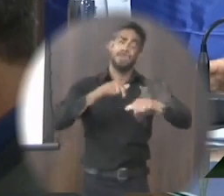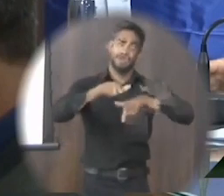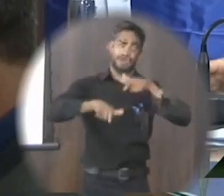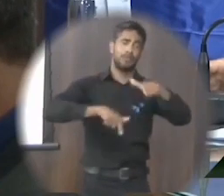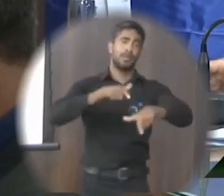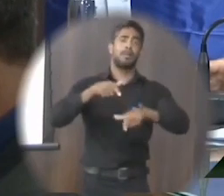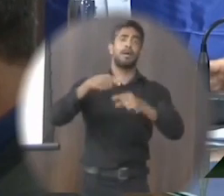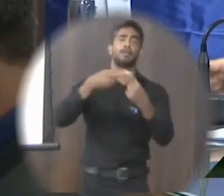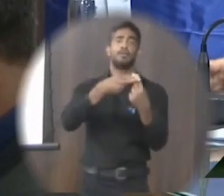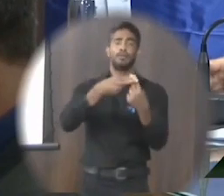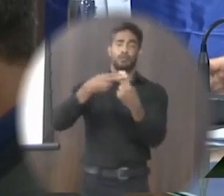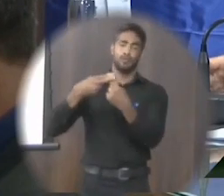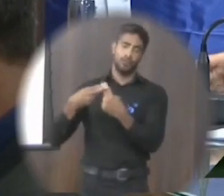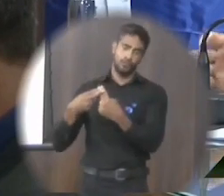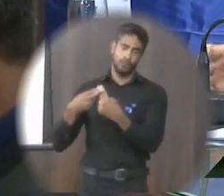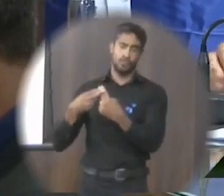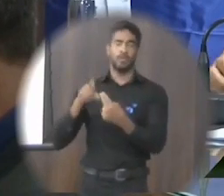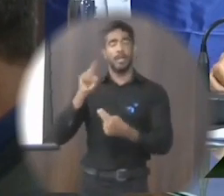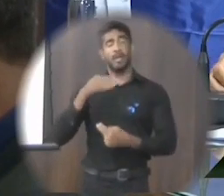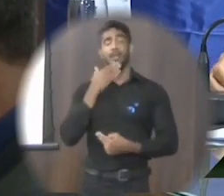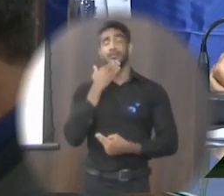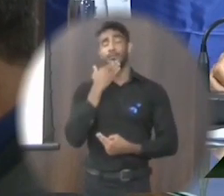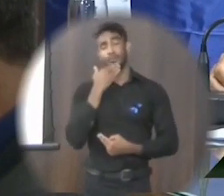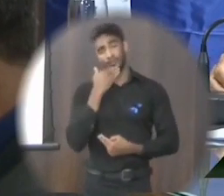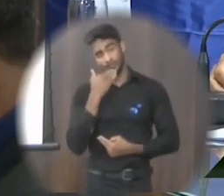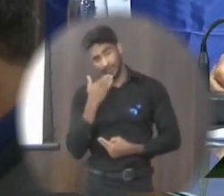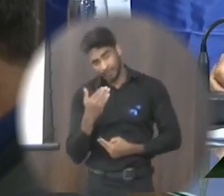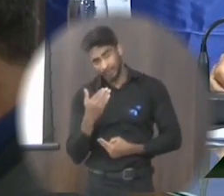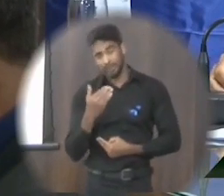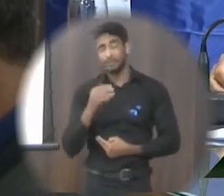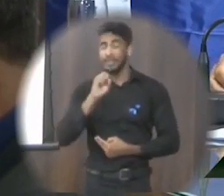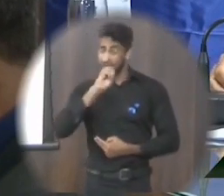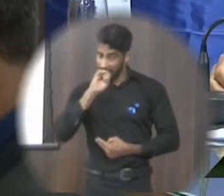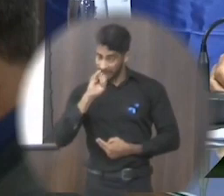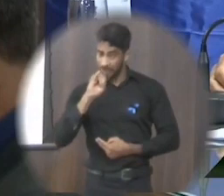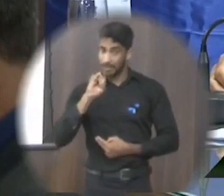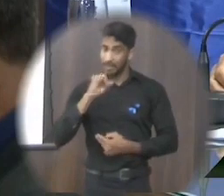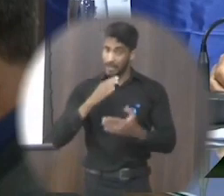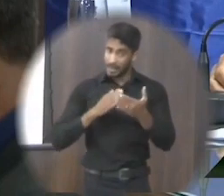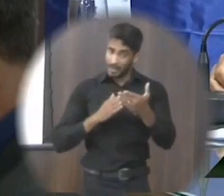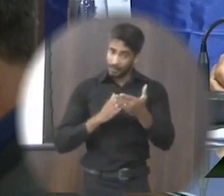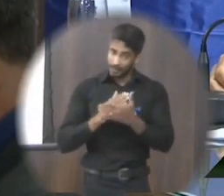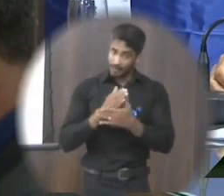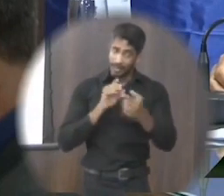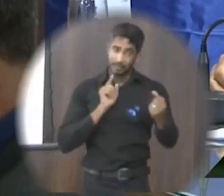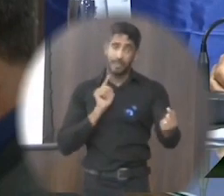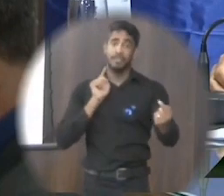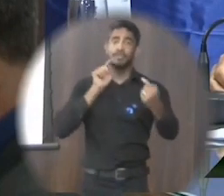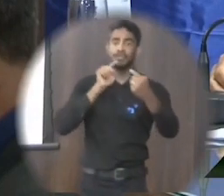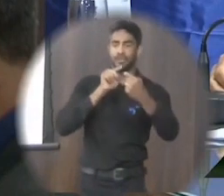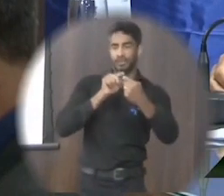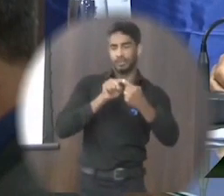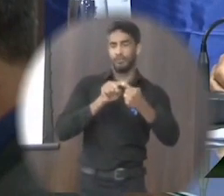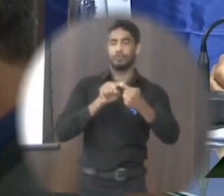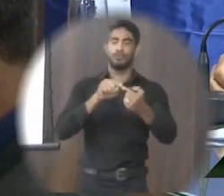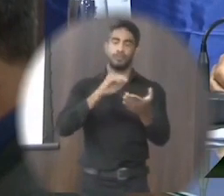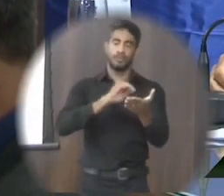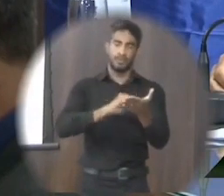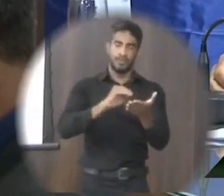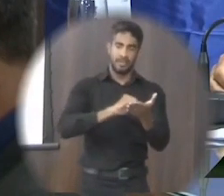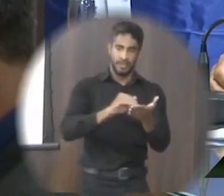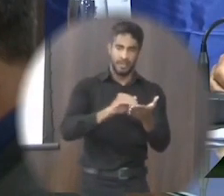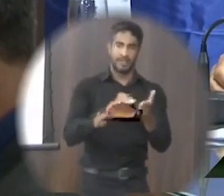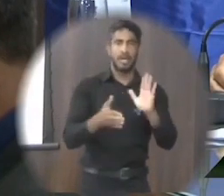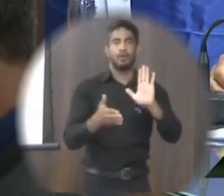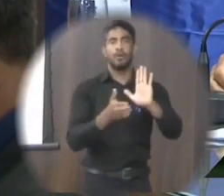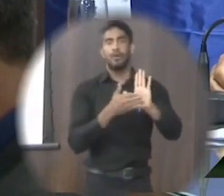SUS. Então é um pedido meu e, se assim aprovado, vai de encontro com o que o nosso secretário essa semana